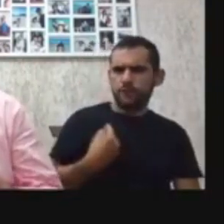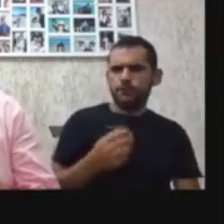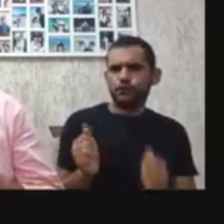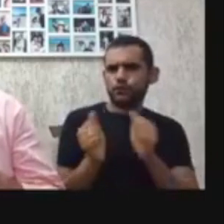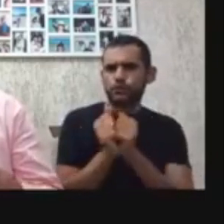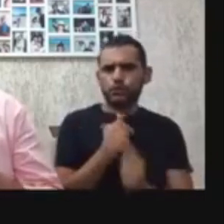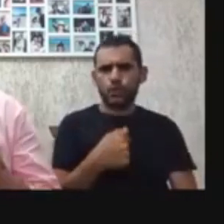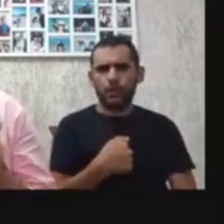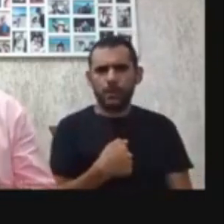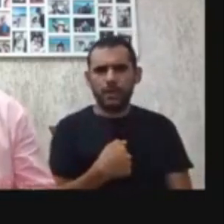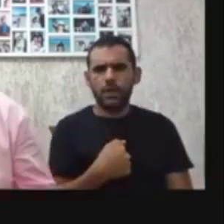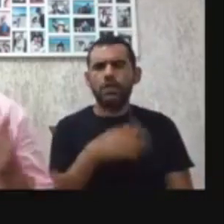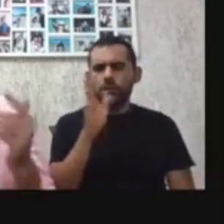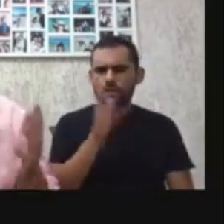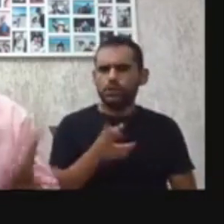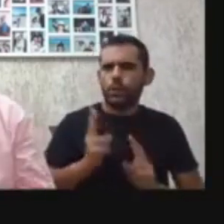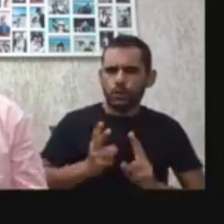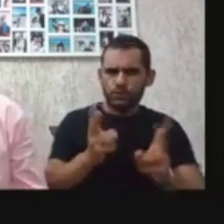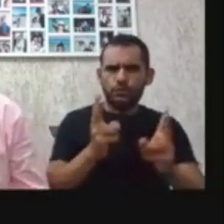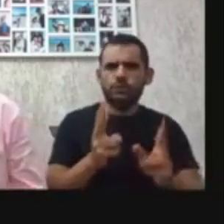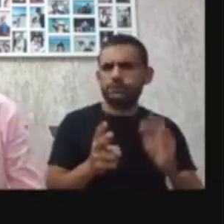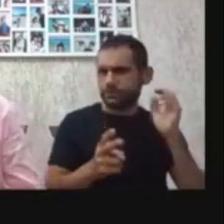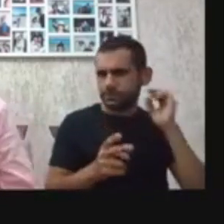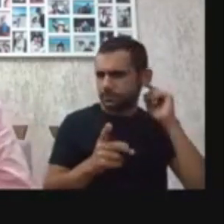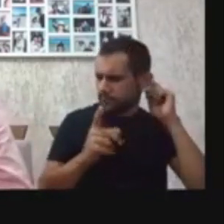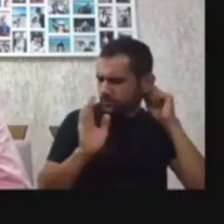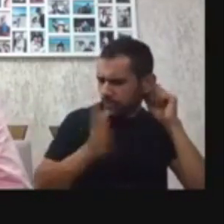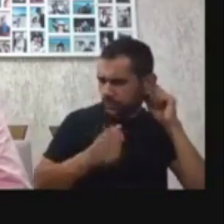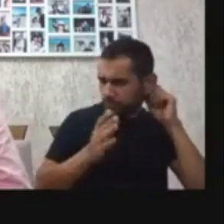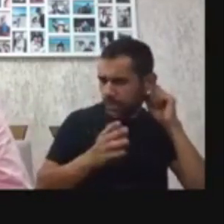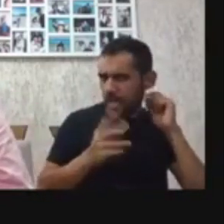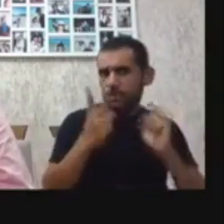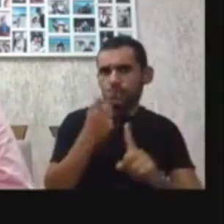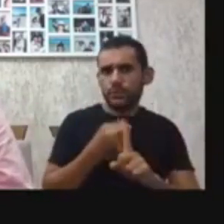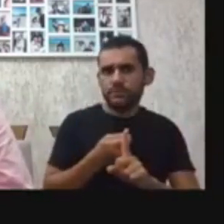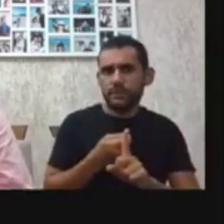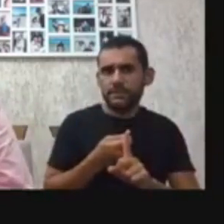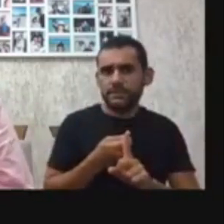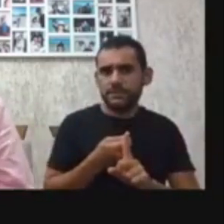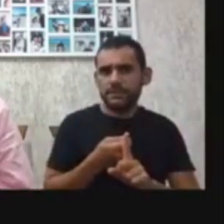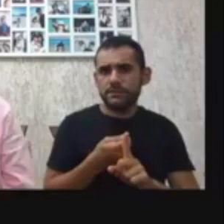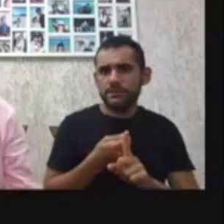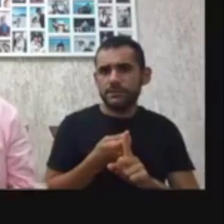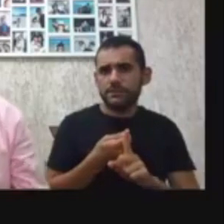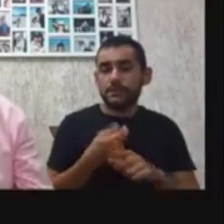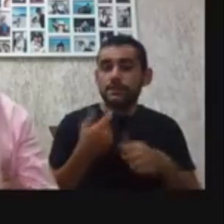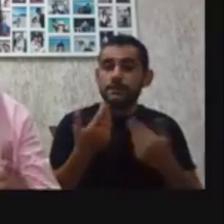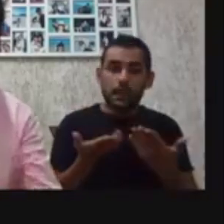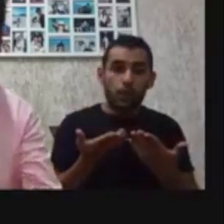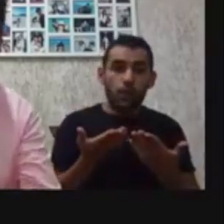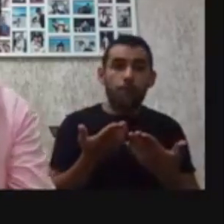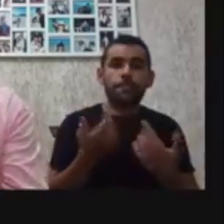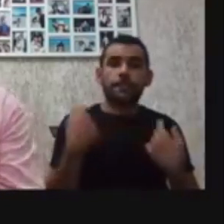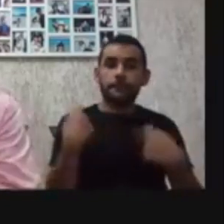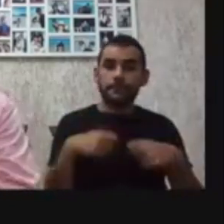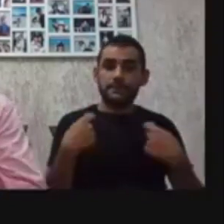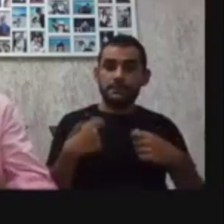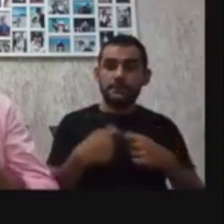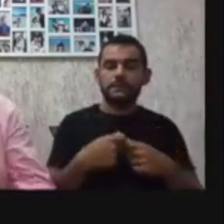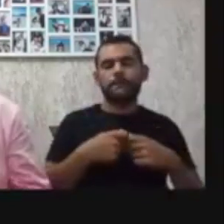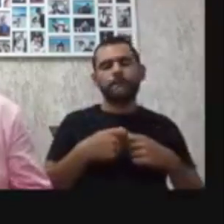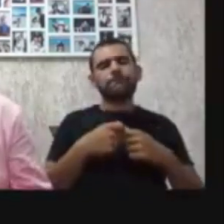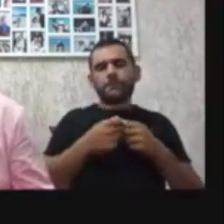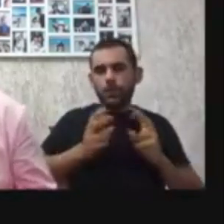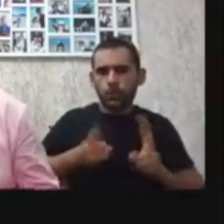comigo, elas já estão dando continuidade, porque eu já estou afastado de lá há mais de 2 meses. Você certo. Entendeu? E a gente precisa dessa